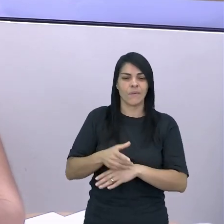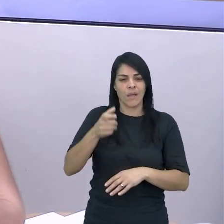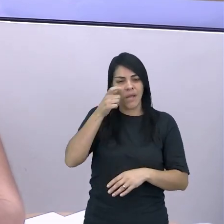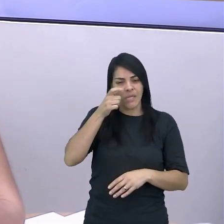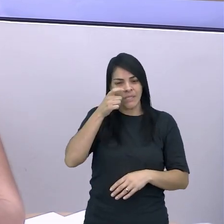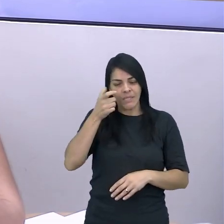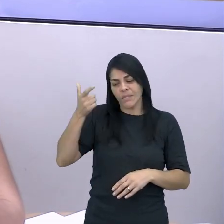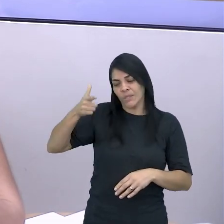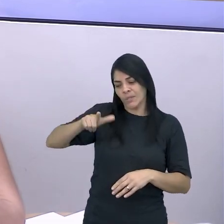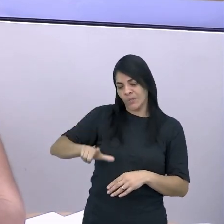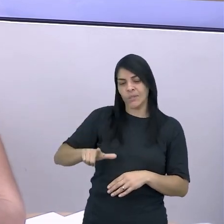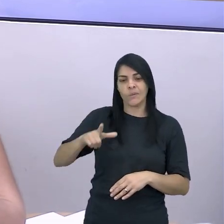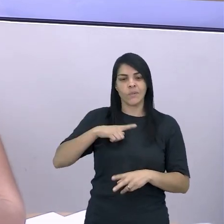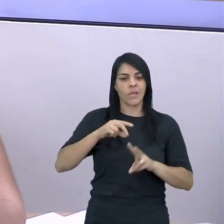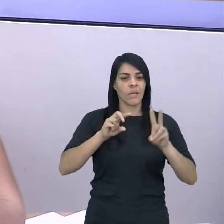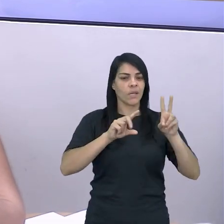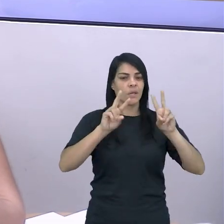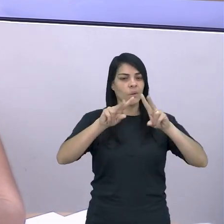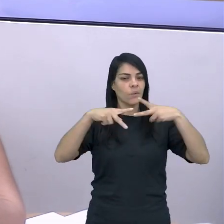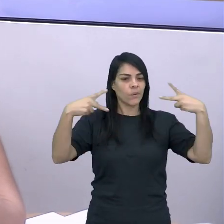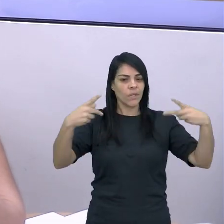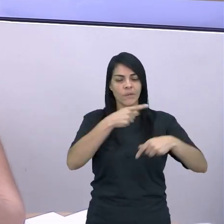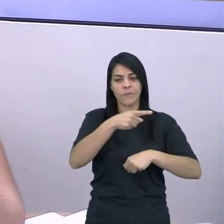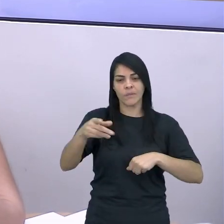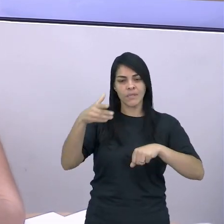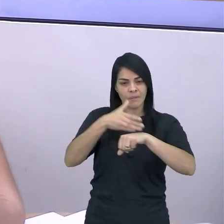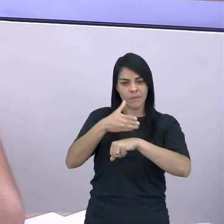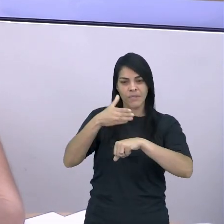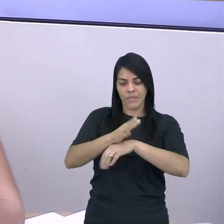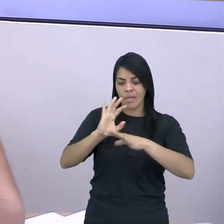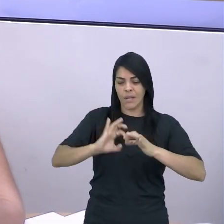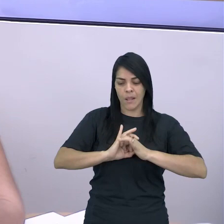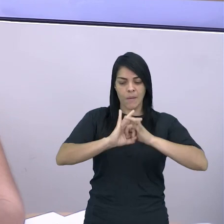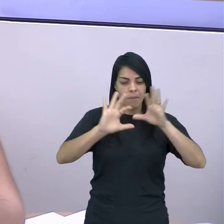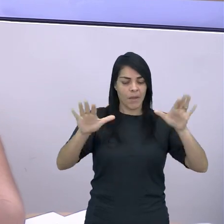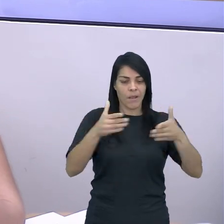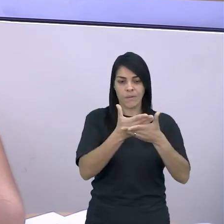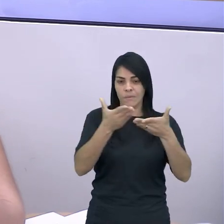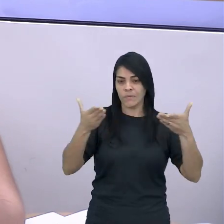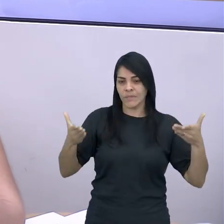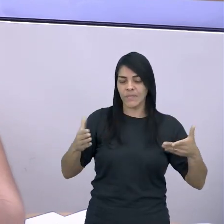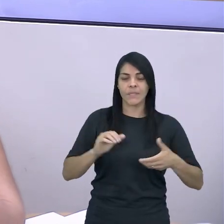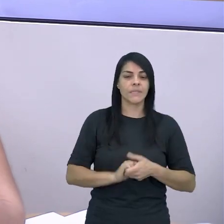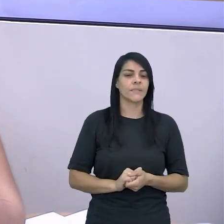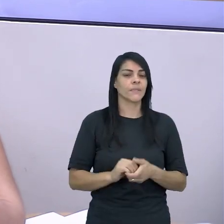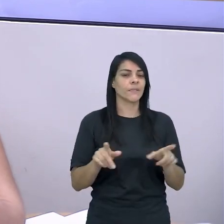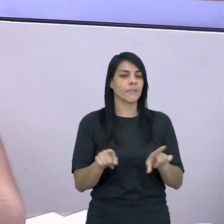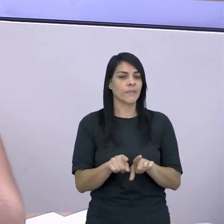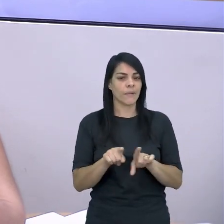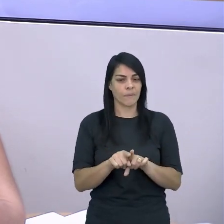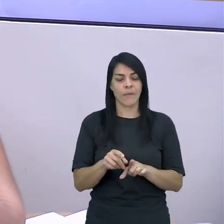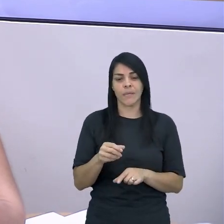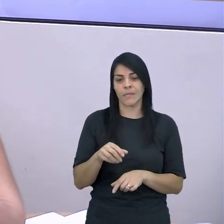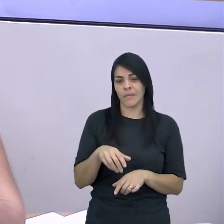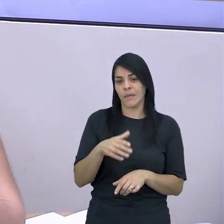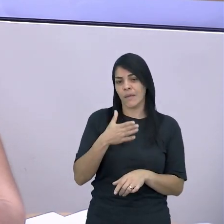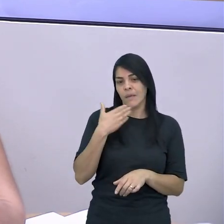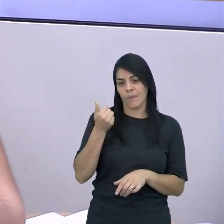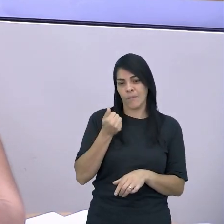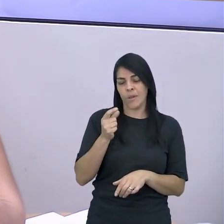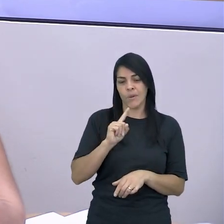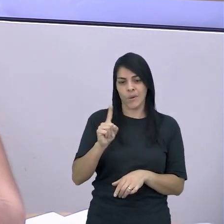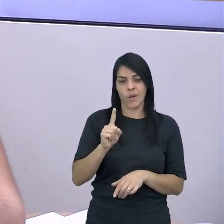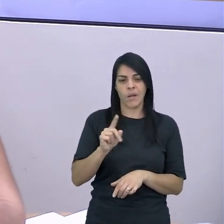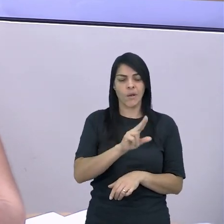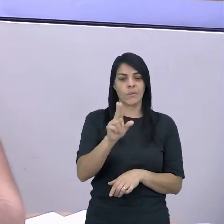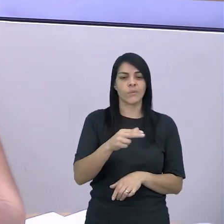todo o link para vocês acessarem, tá liberadinho para vocês. E, de preferência, não utilizem